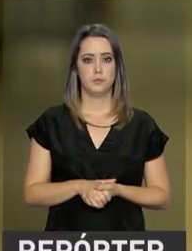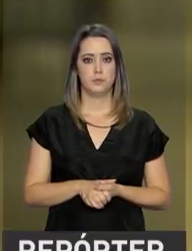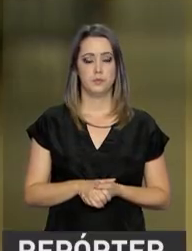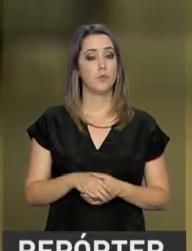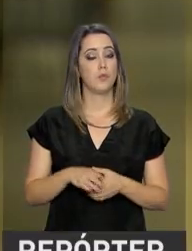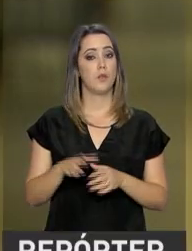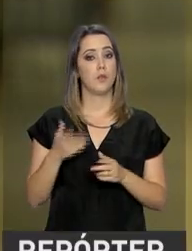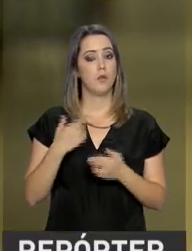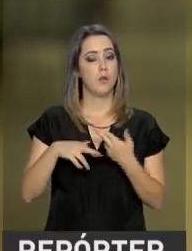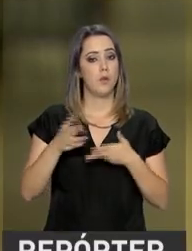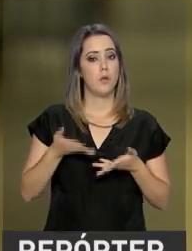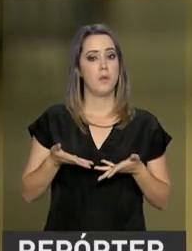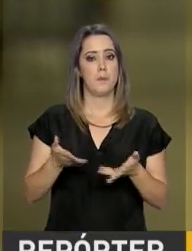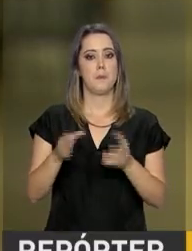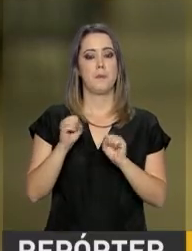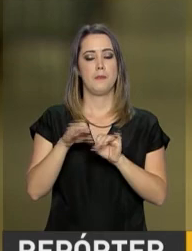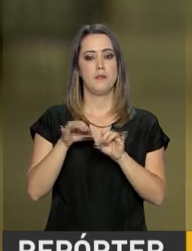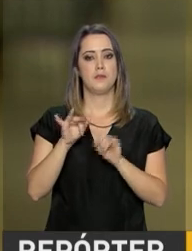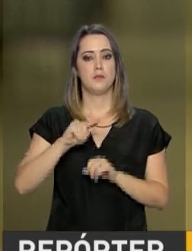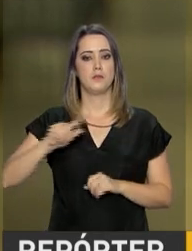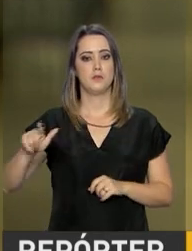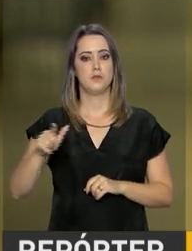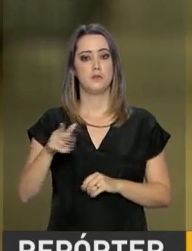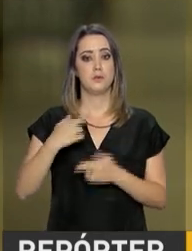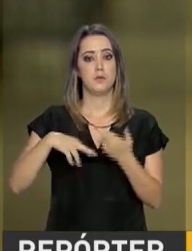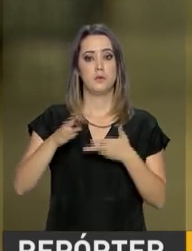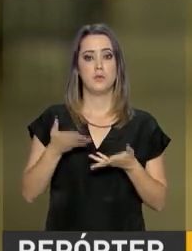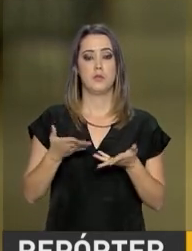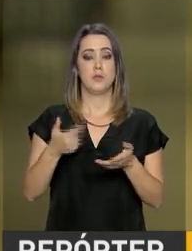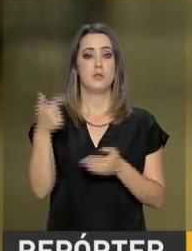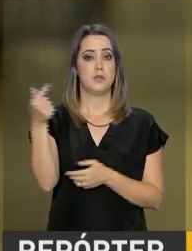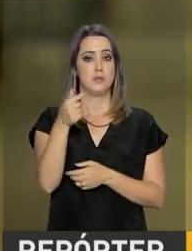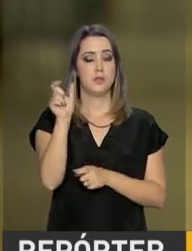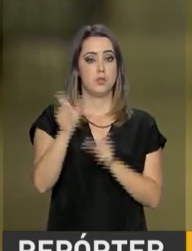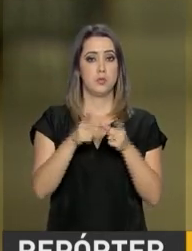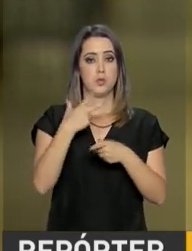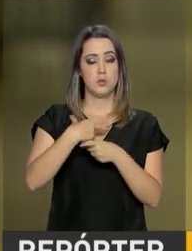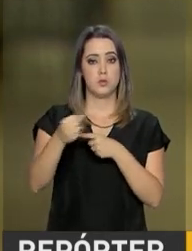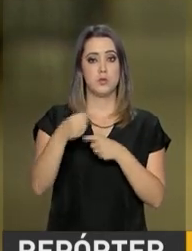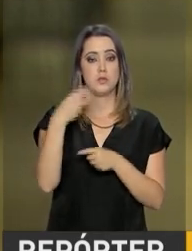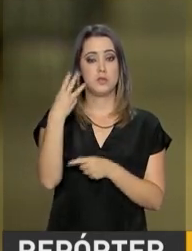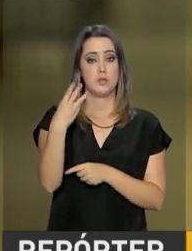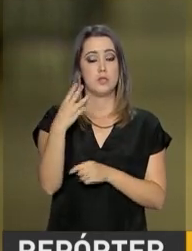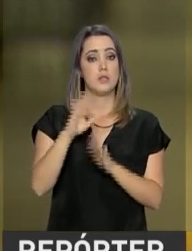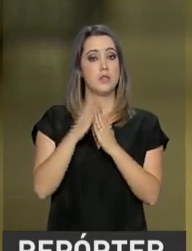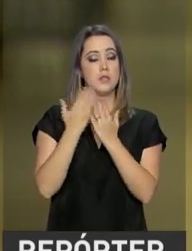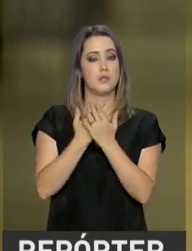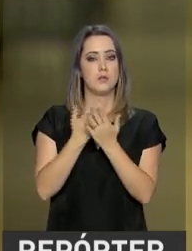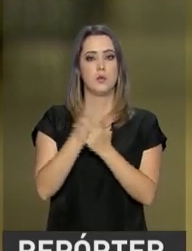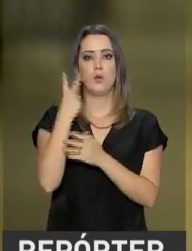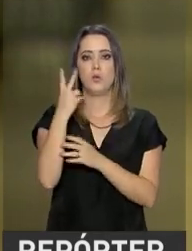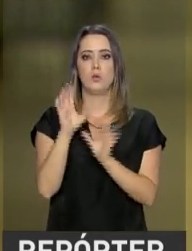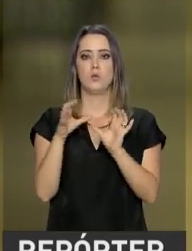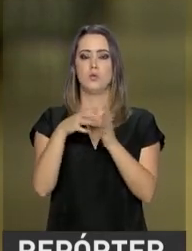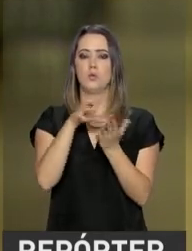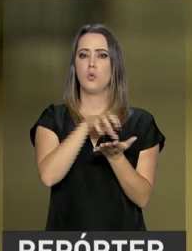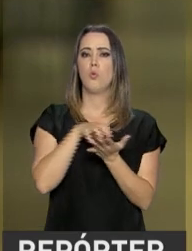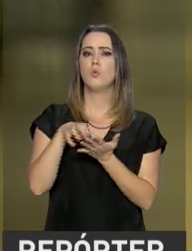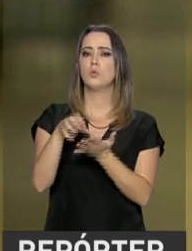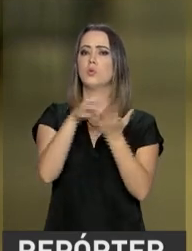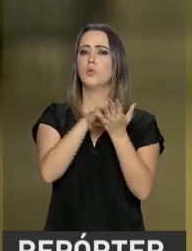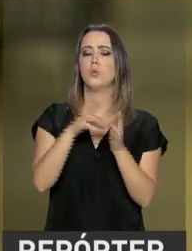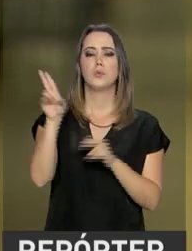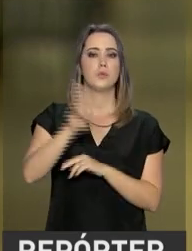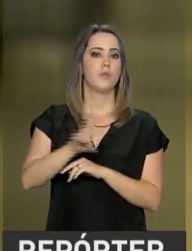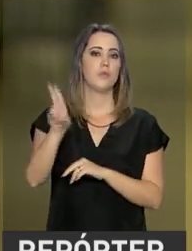o prêmio nacional de educação fiscal vai terminar sete vencedores três escolas dois órgãos públicos como universidades ou